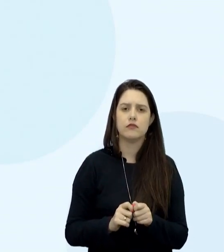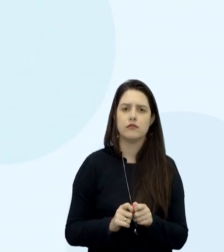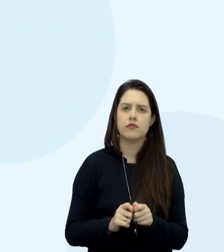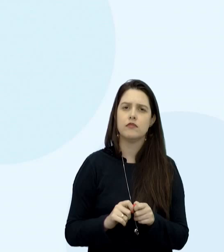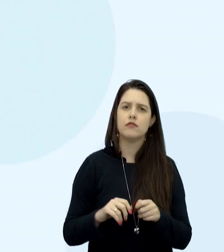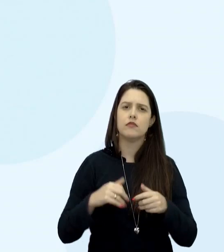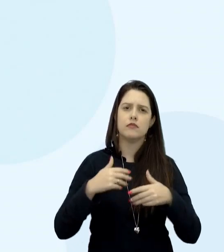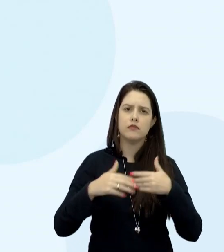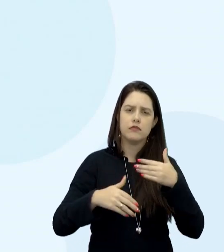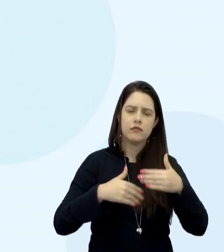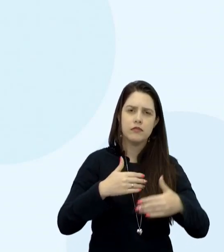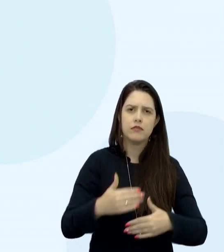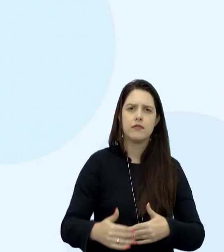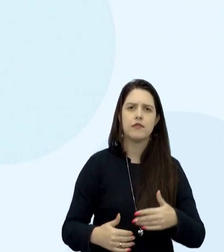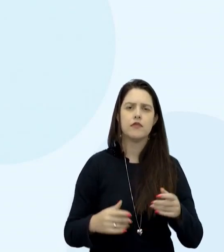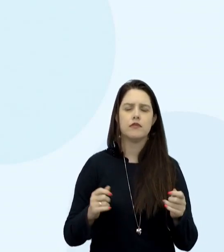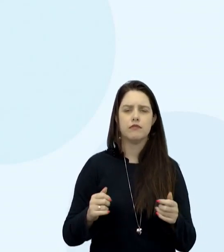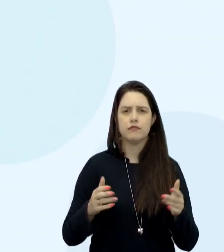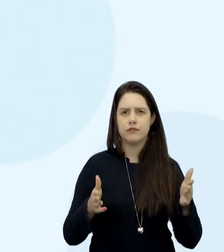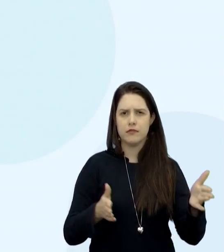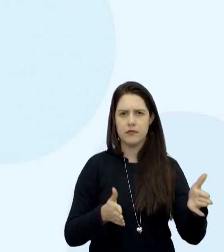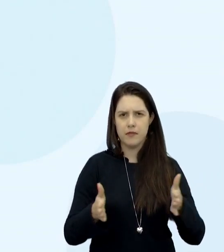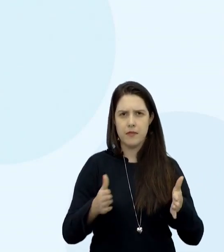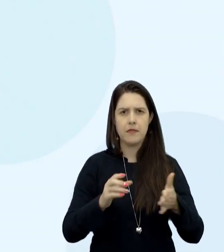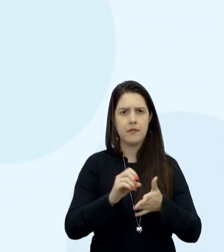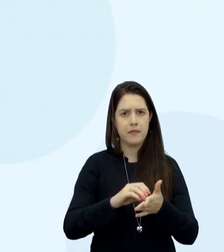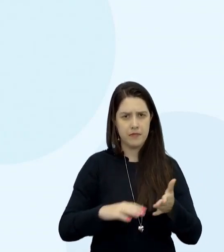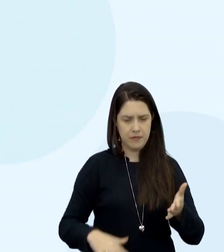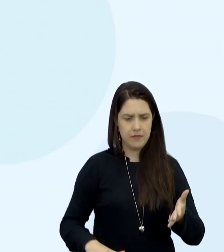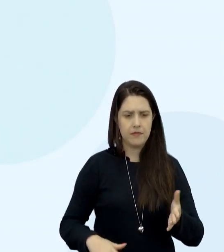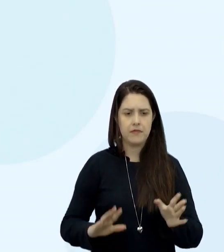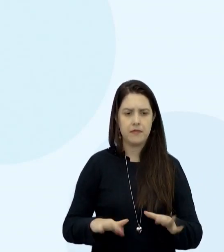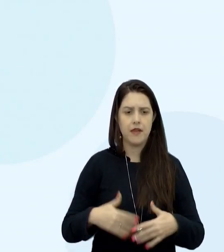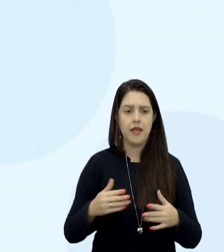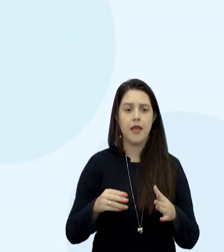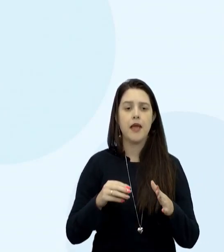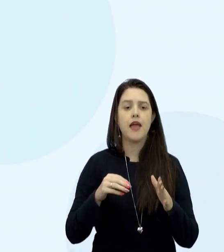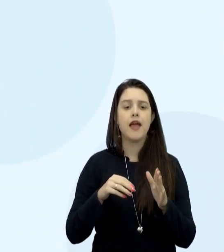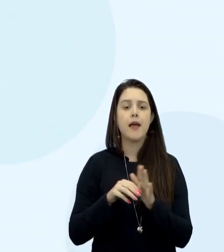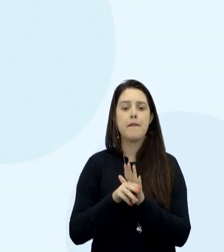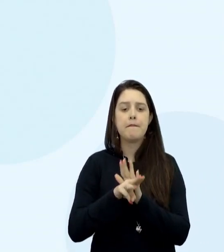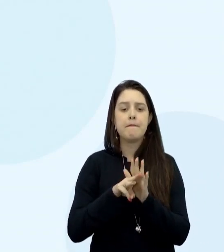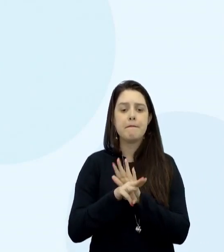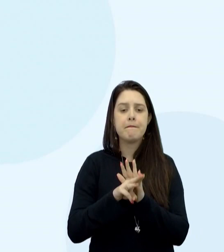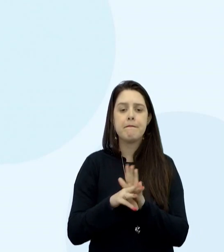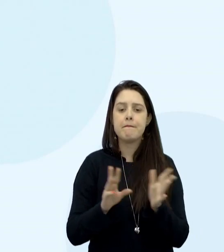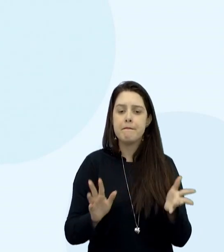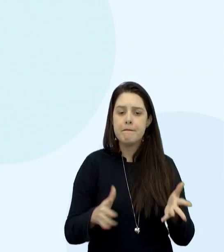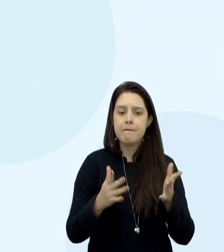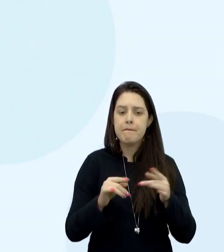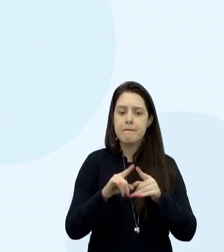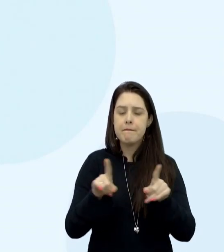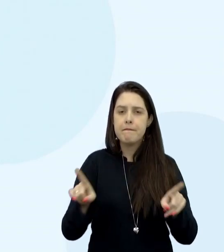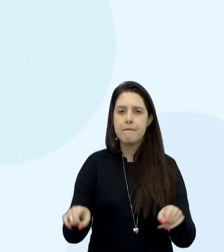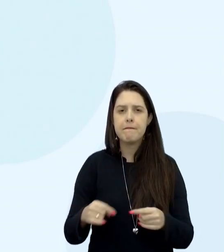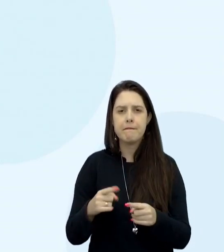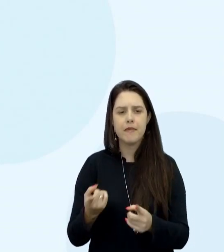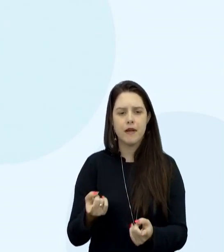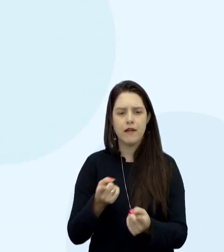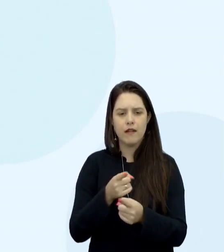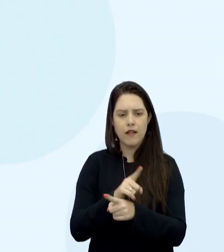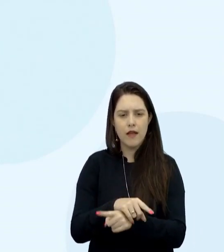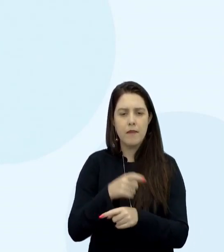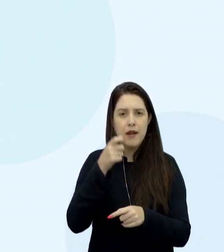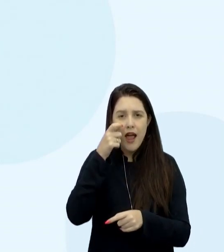transculturação, a gente viu tudo isso durante essa atividade. Metodologia ativa, sala de aula invertida. Então, estudantes, você vai assistir